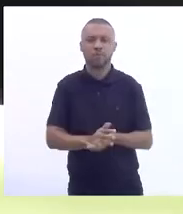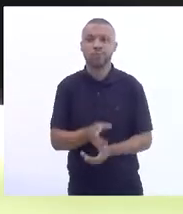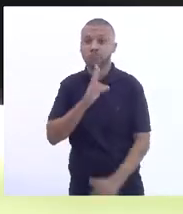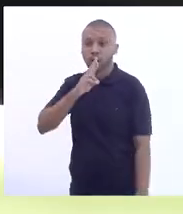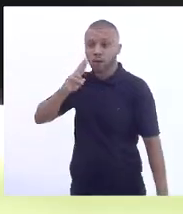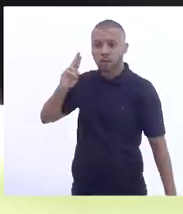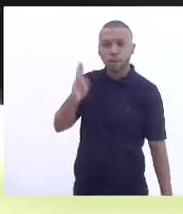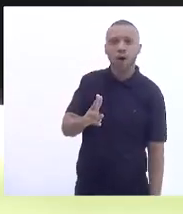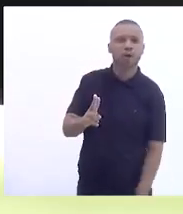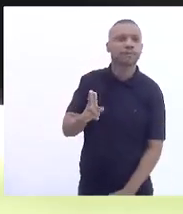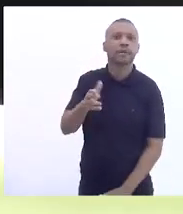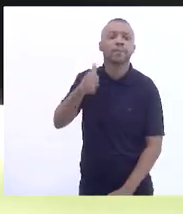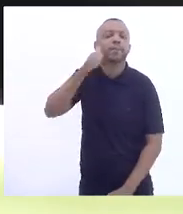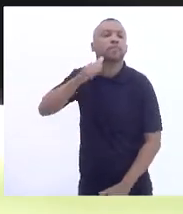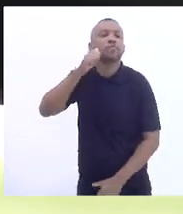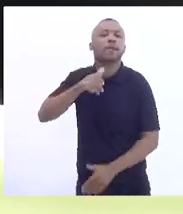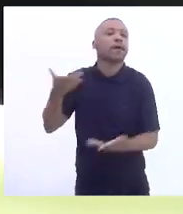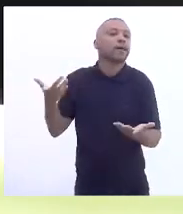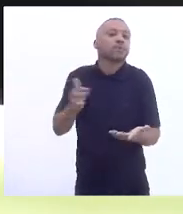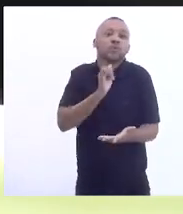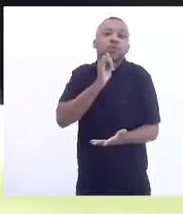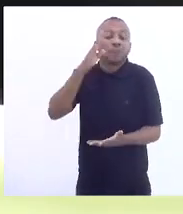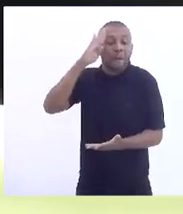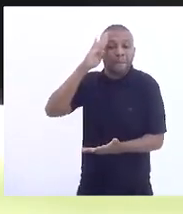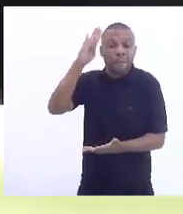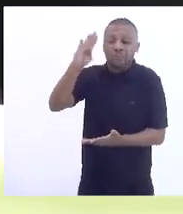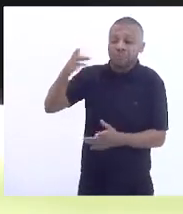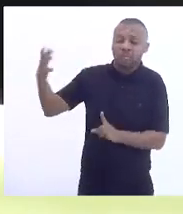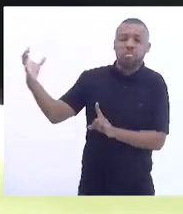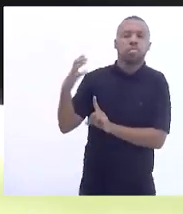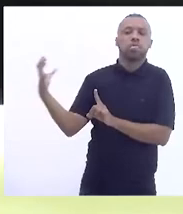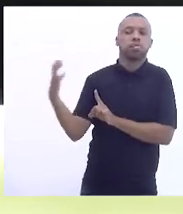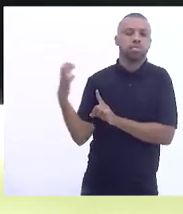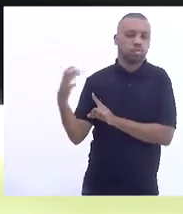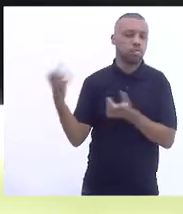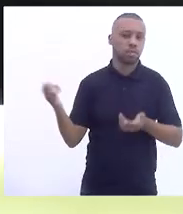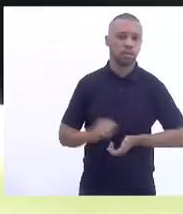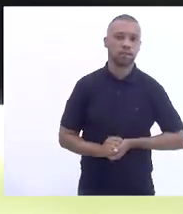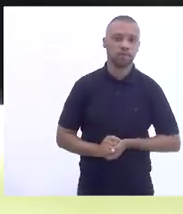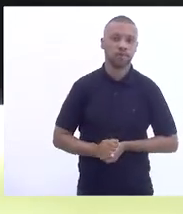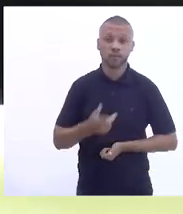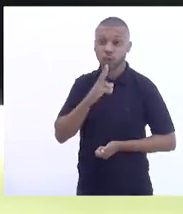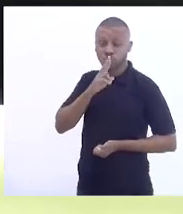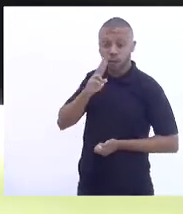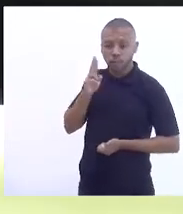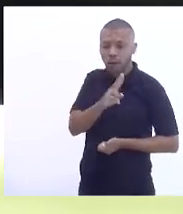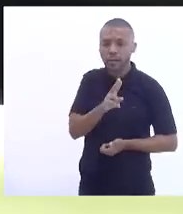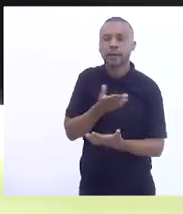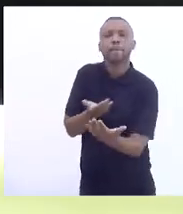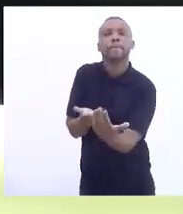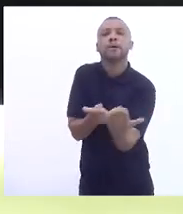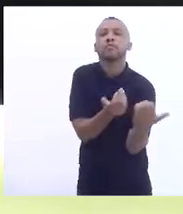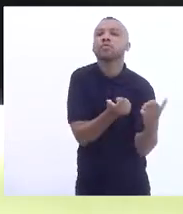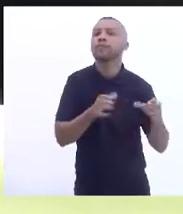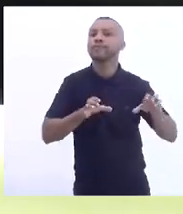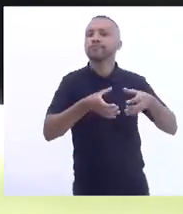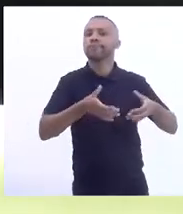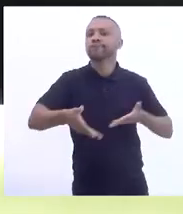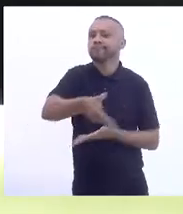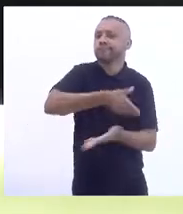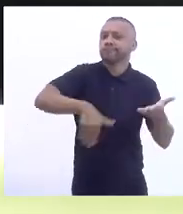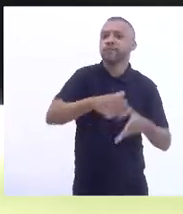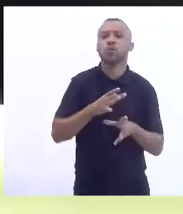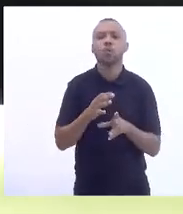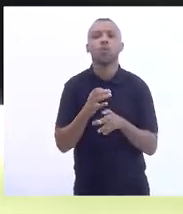mulheres nas favelas nós sabemos são as mais impactadas Qual é a resposta para juventudes Qual é a resposta